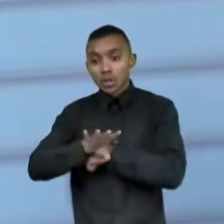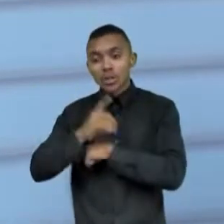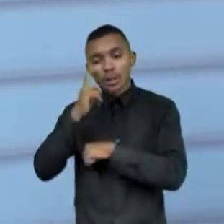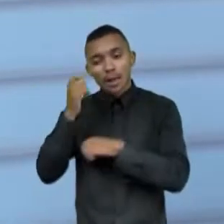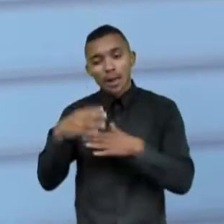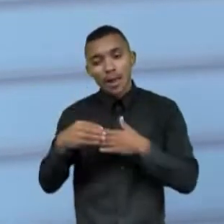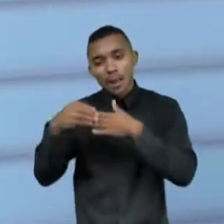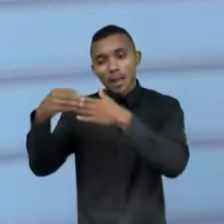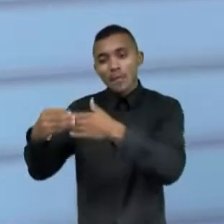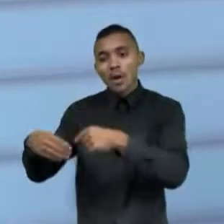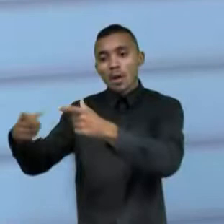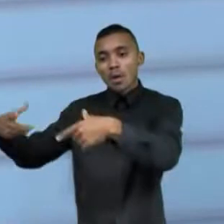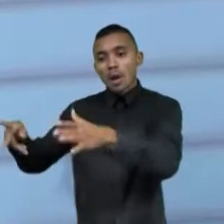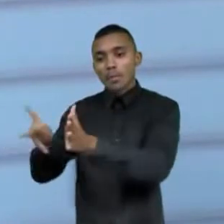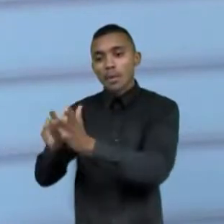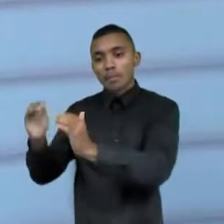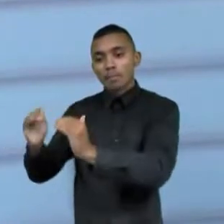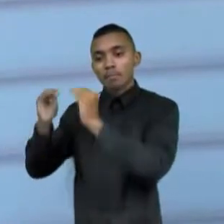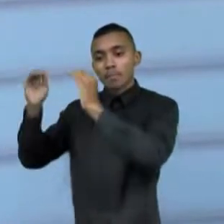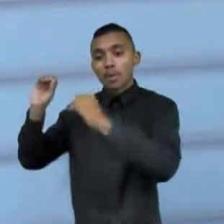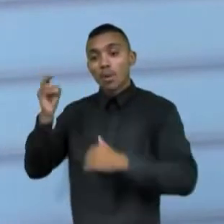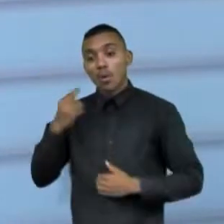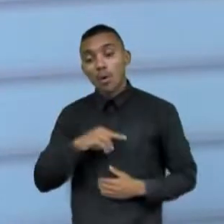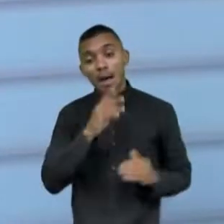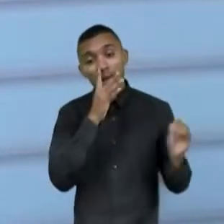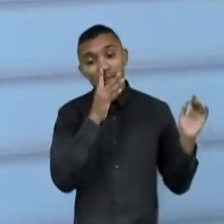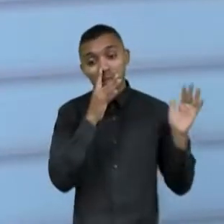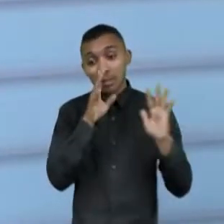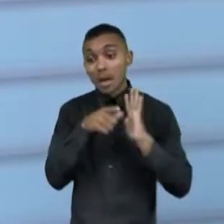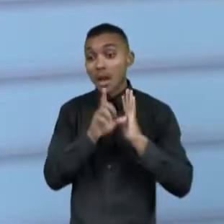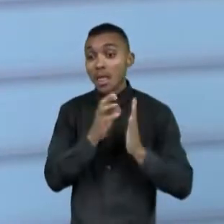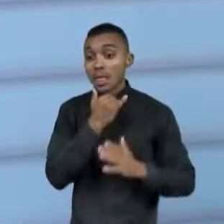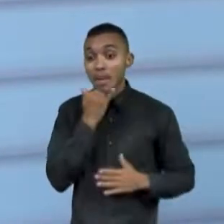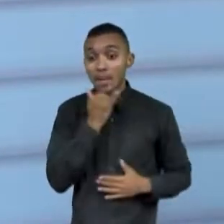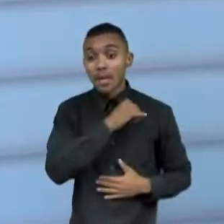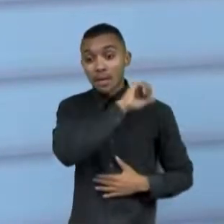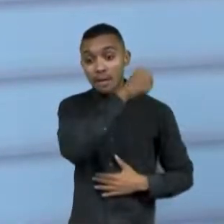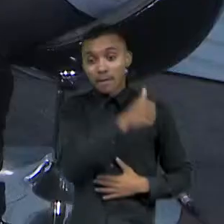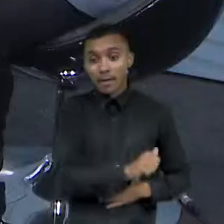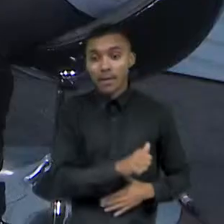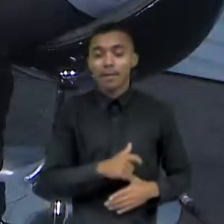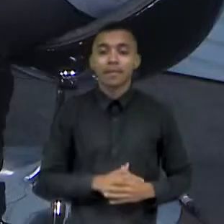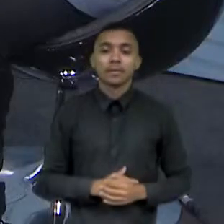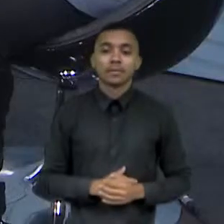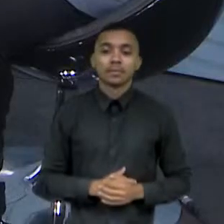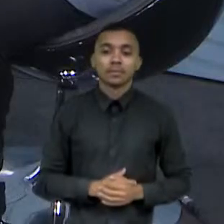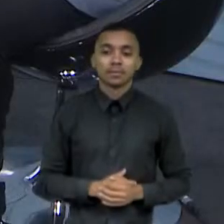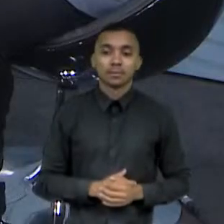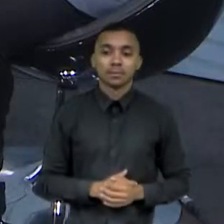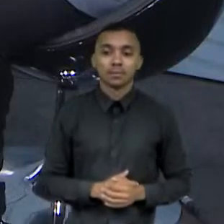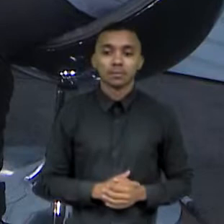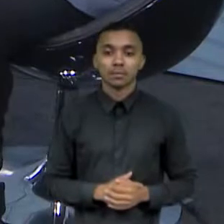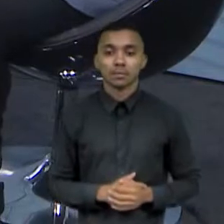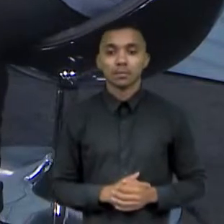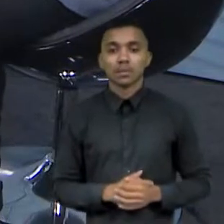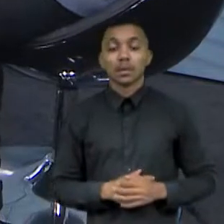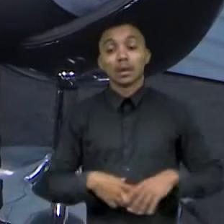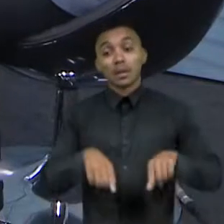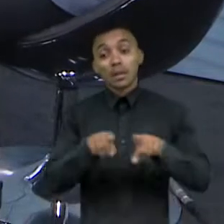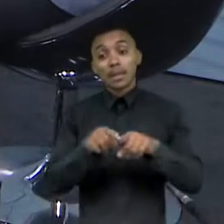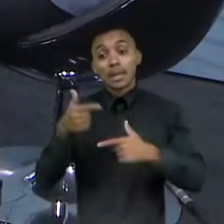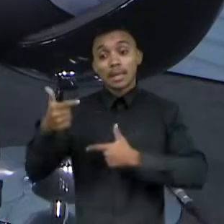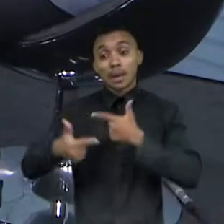encaminhar o órgão competente ou acompanhar o caso, dependendo da situação. Muito bem. E também atuando de forma remota, né,